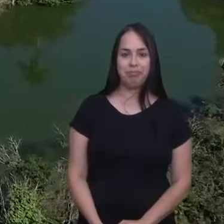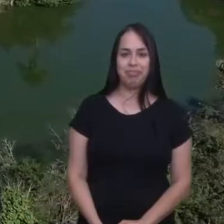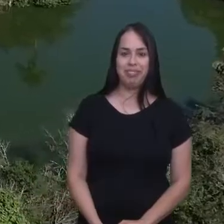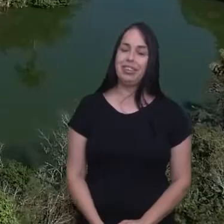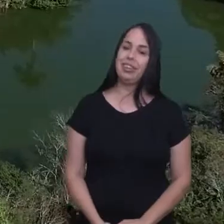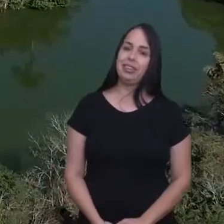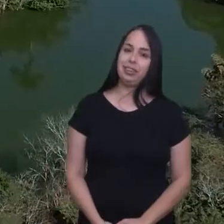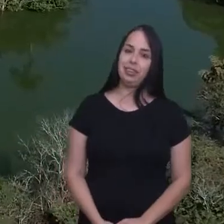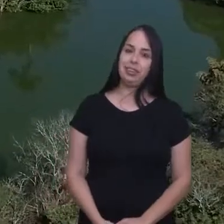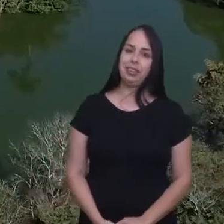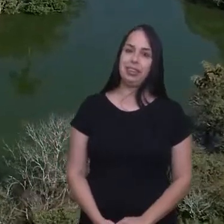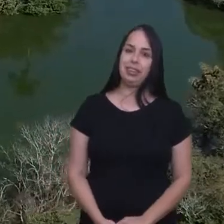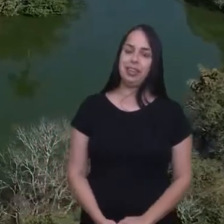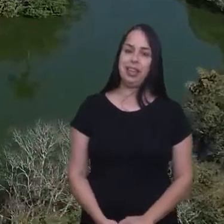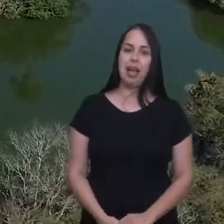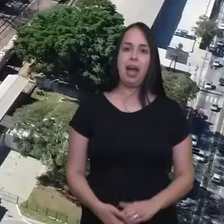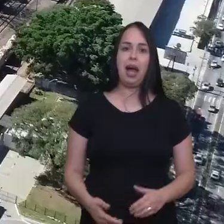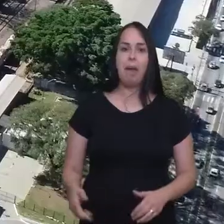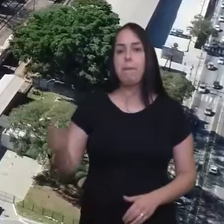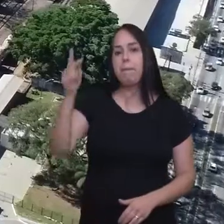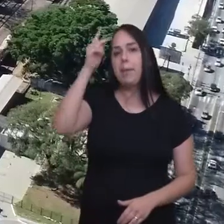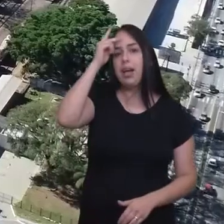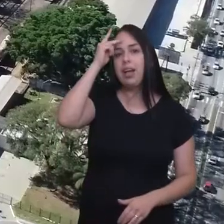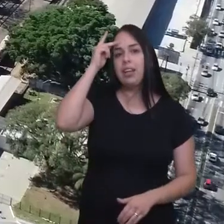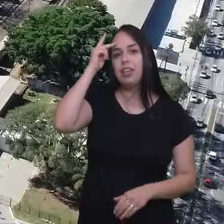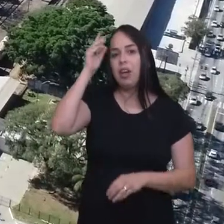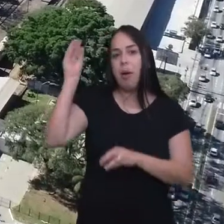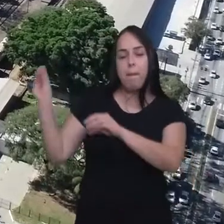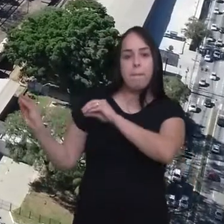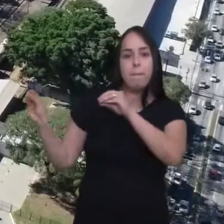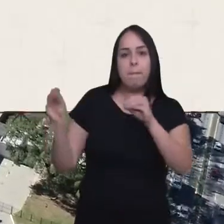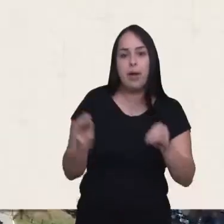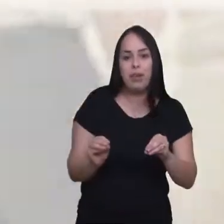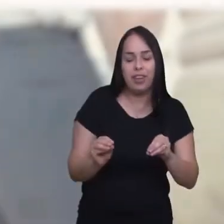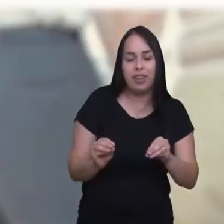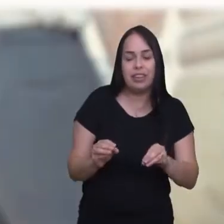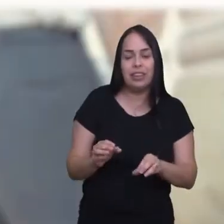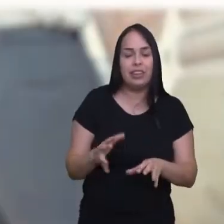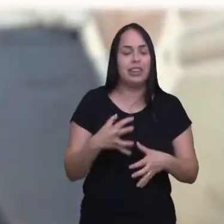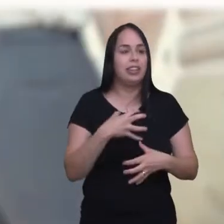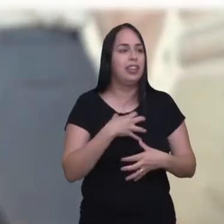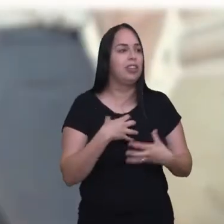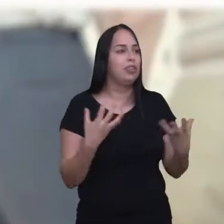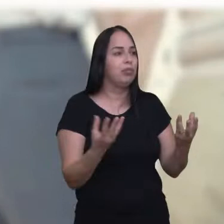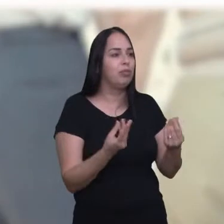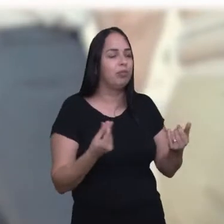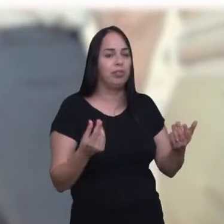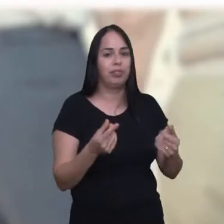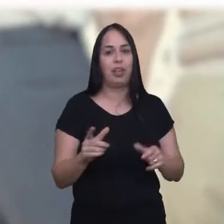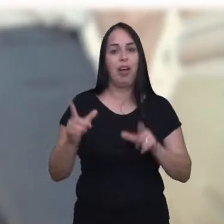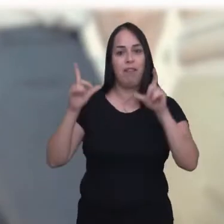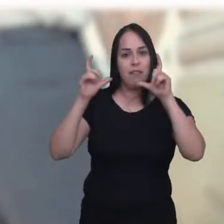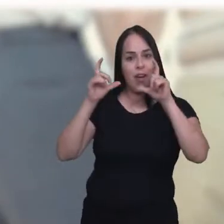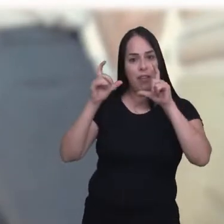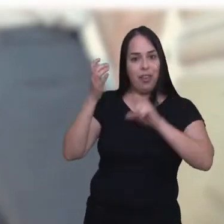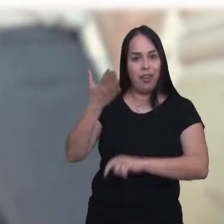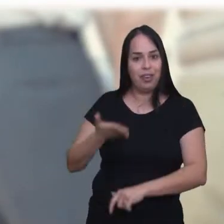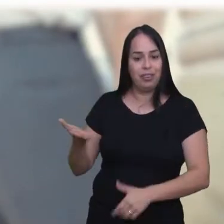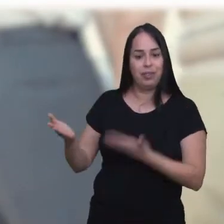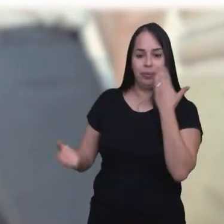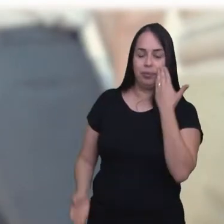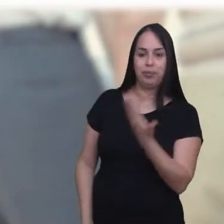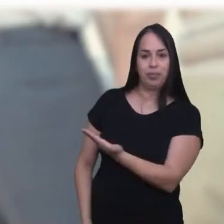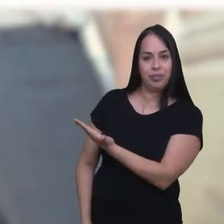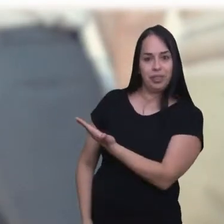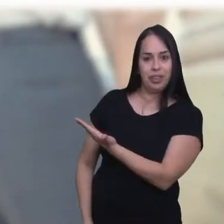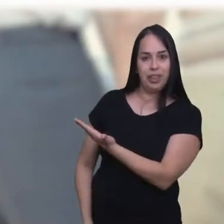Quando a pessoa vem do outro lado do mundo e se sente em casa em Santana. Essa é a história do fotógrafo japonês Sr. Shiodi